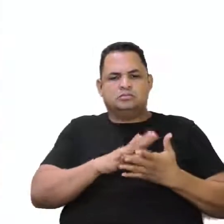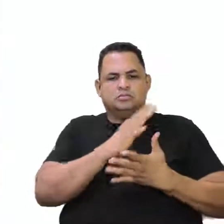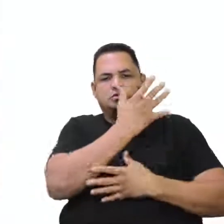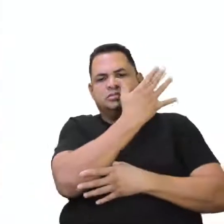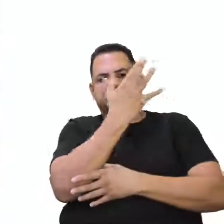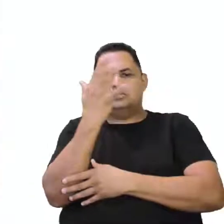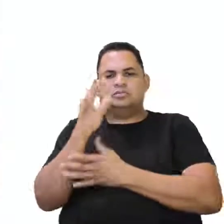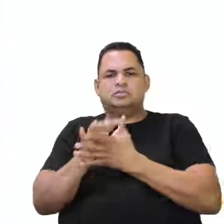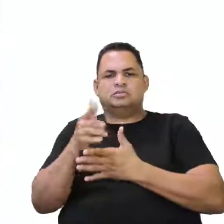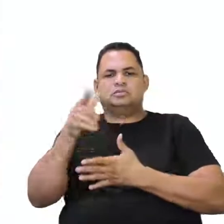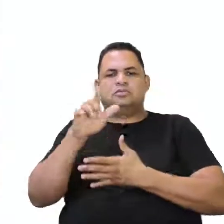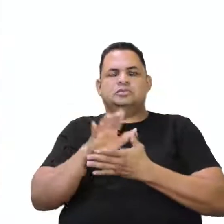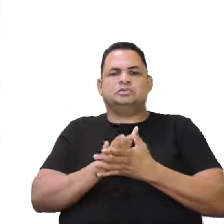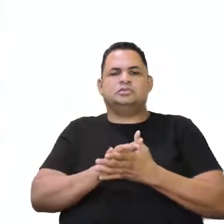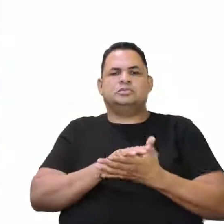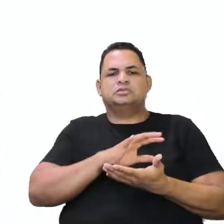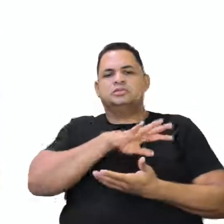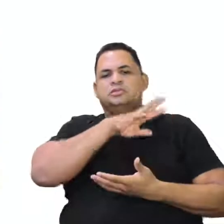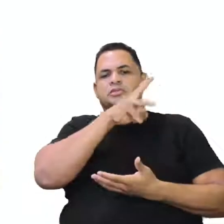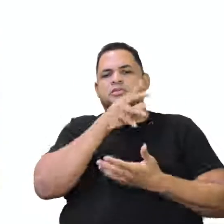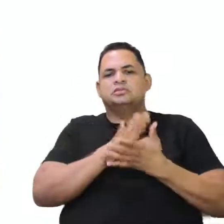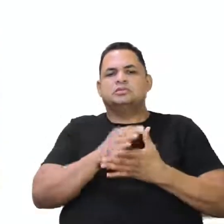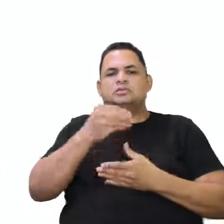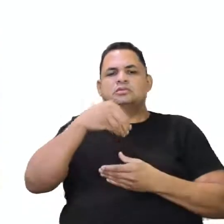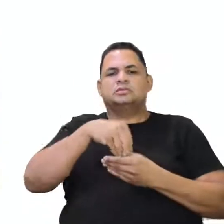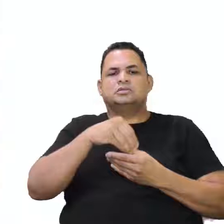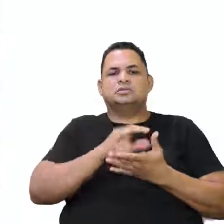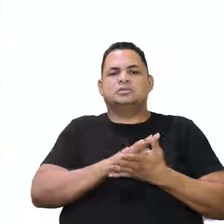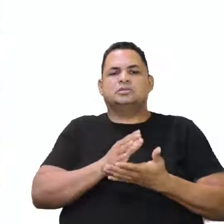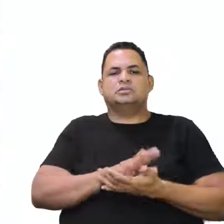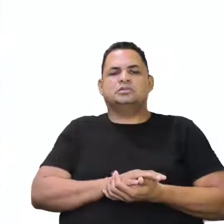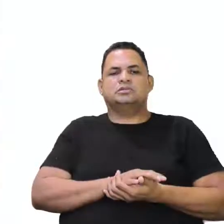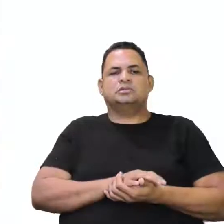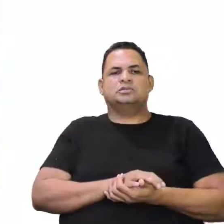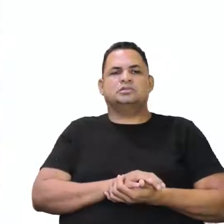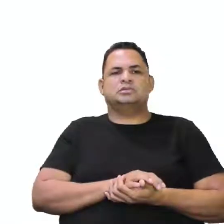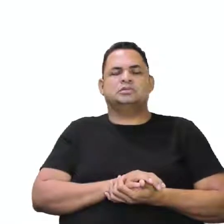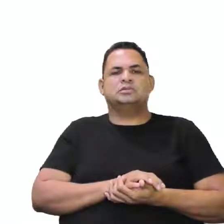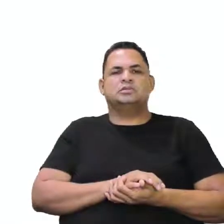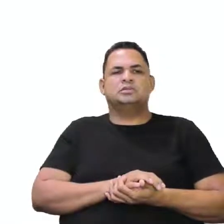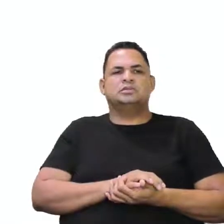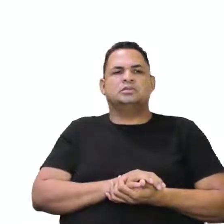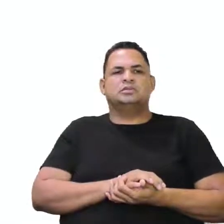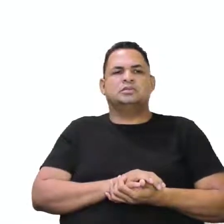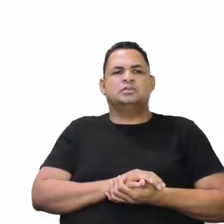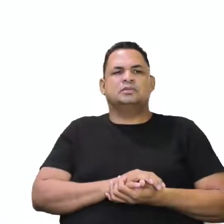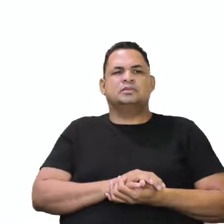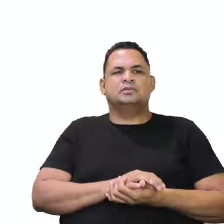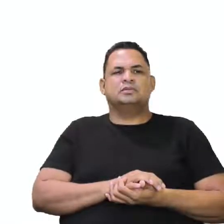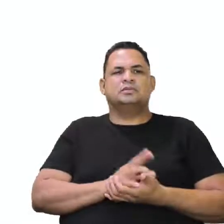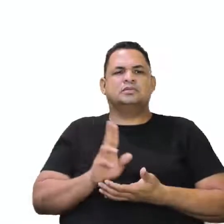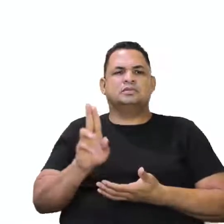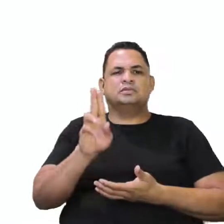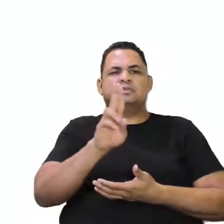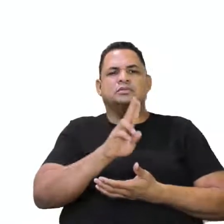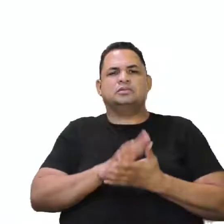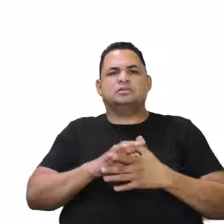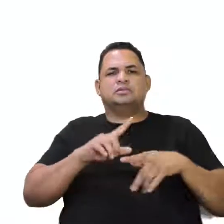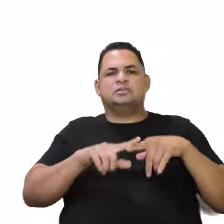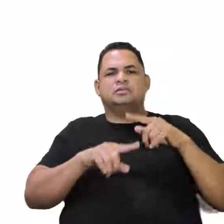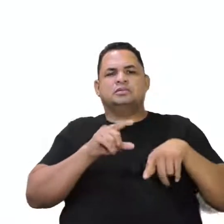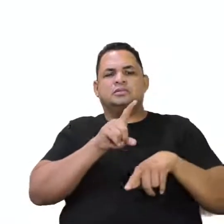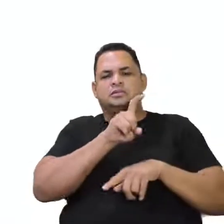os outros animais herbívoros que fazem parte dessa cadeia aí. Vamos seguindo. O uso de